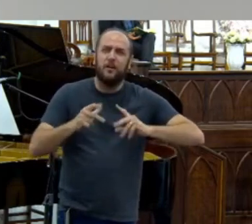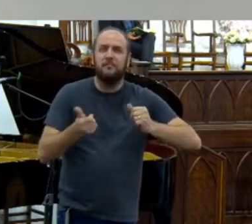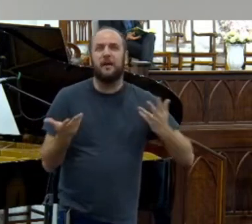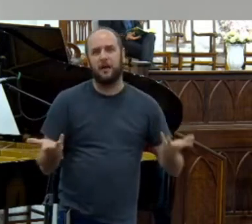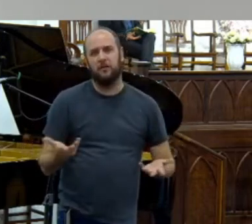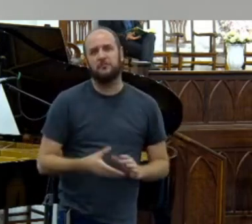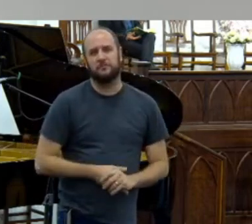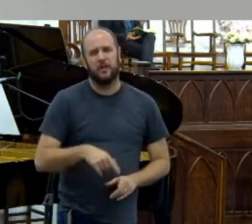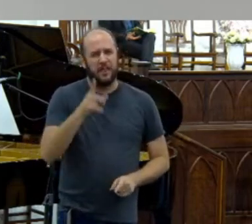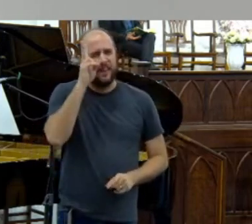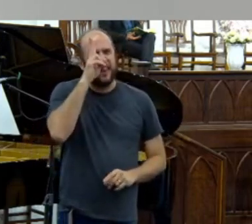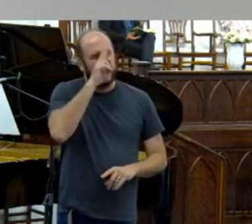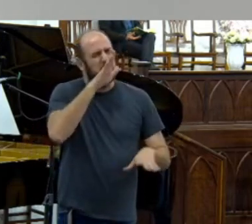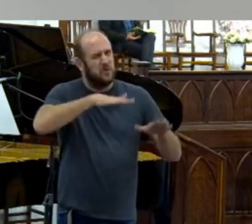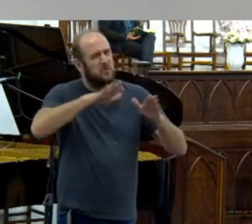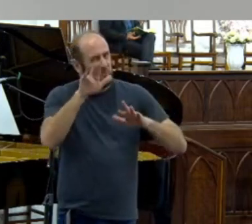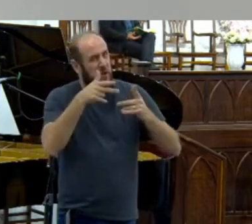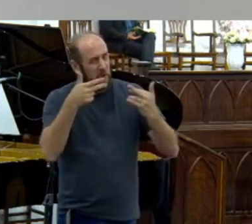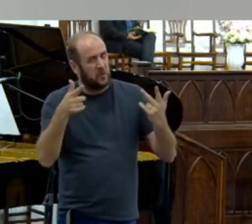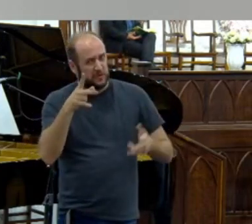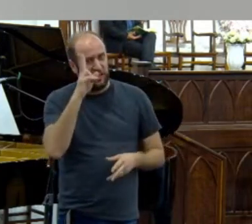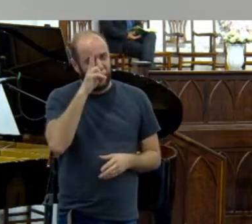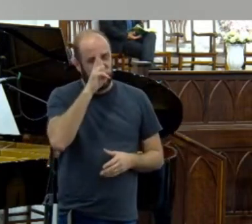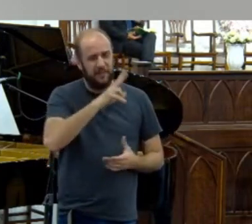coisas vocês se lembram.